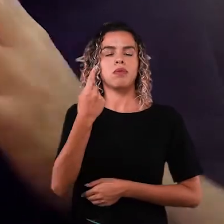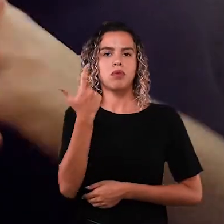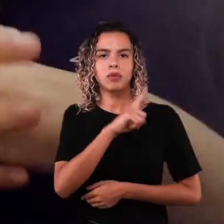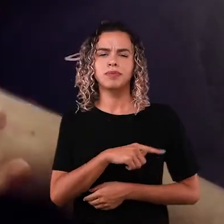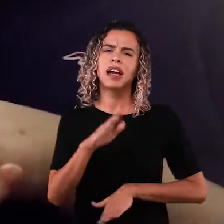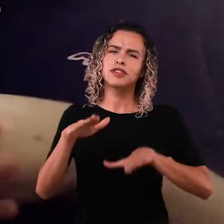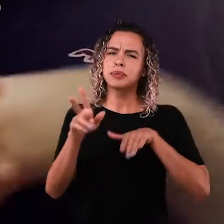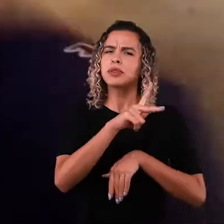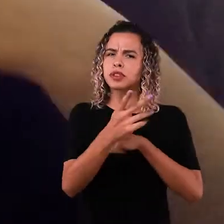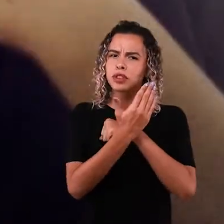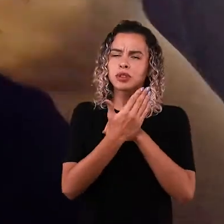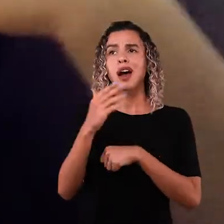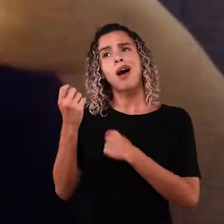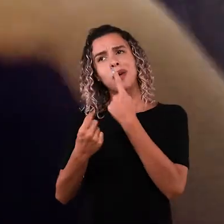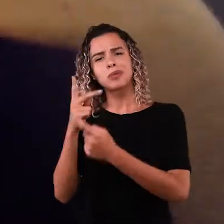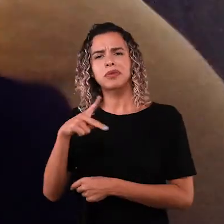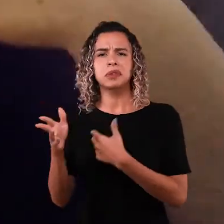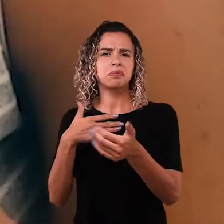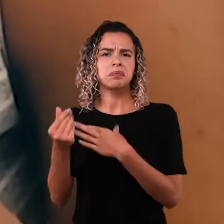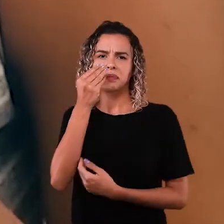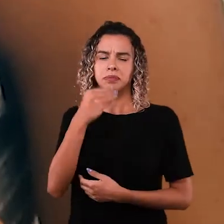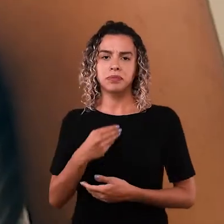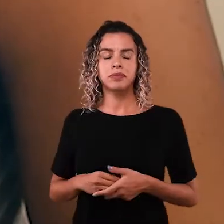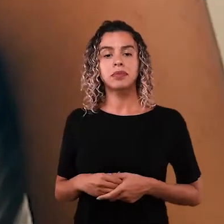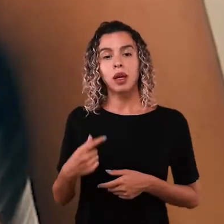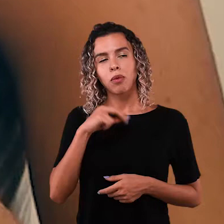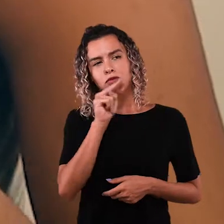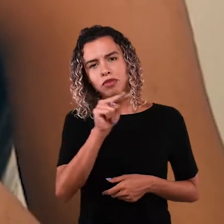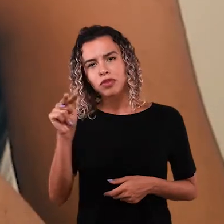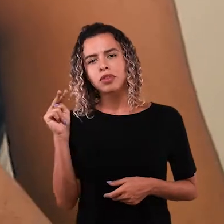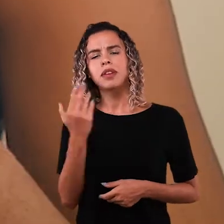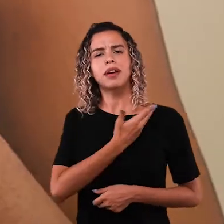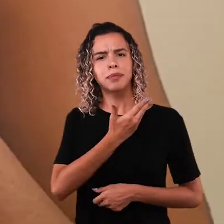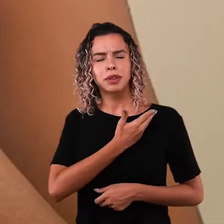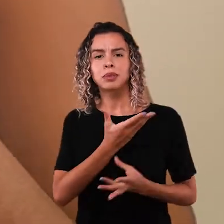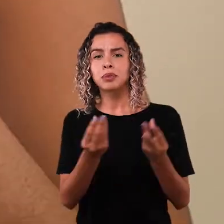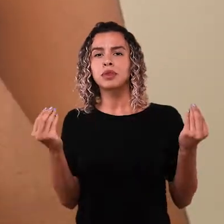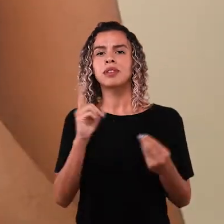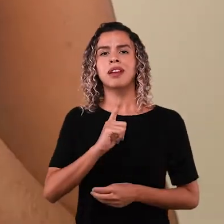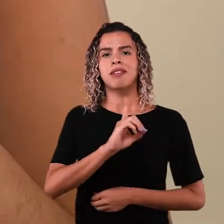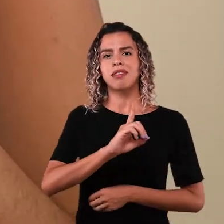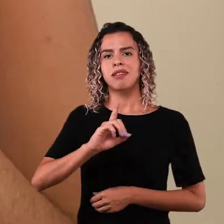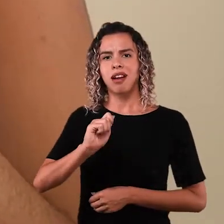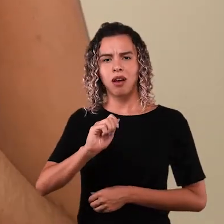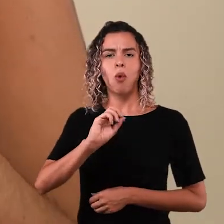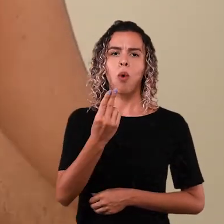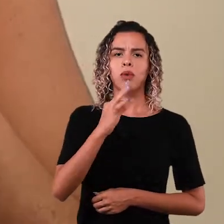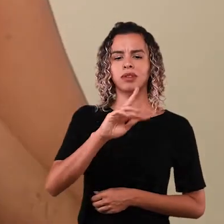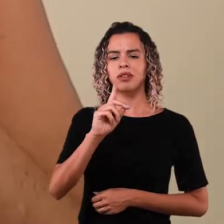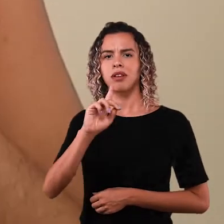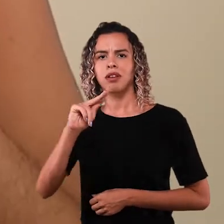que me ajudaram, mas tinha professores que... Bate os dedos indicando descaso. Poliana, estudante de engenharia. Que tinham déficit de atenção,